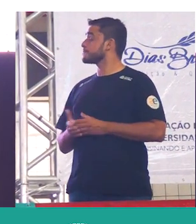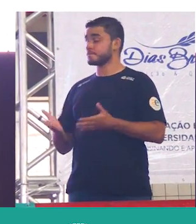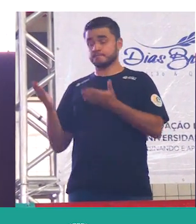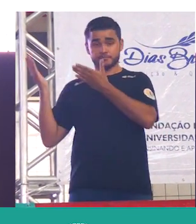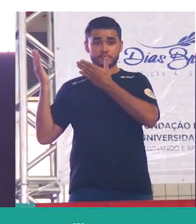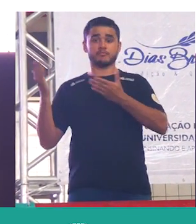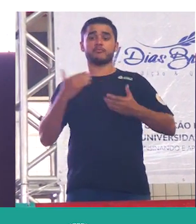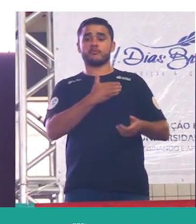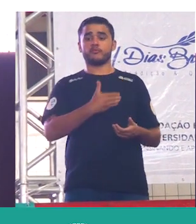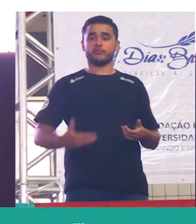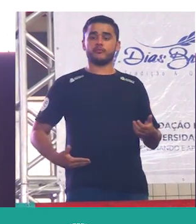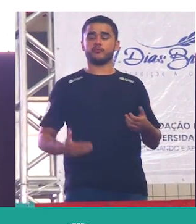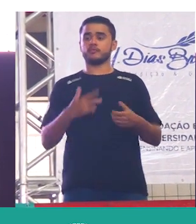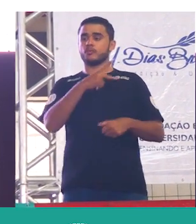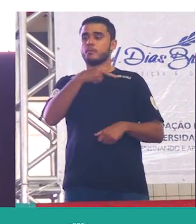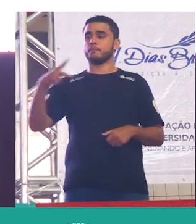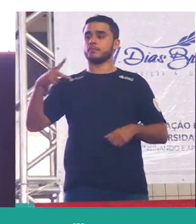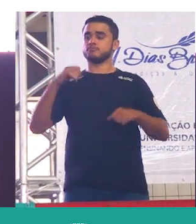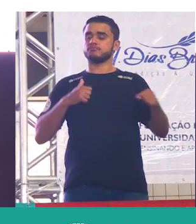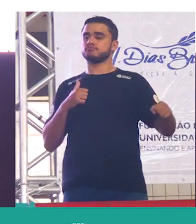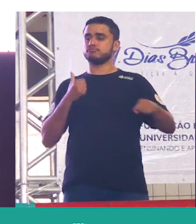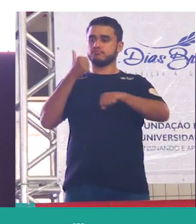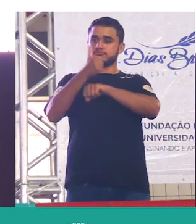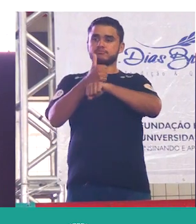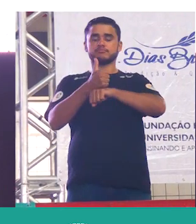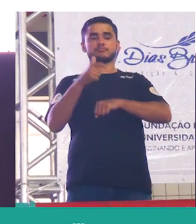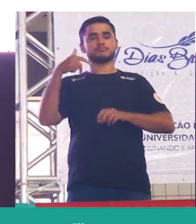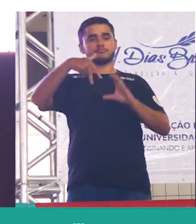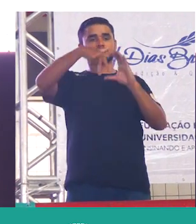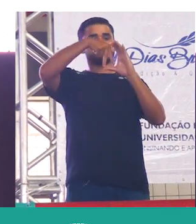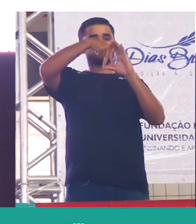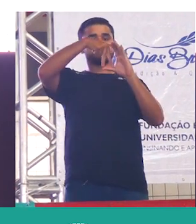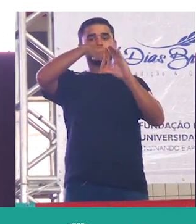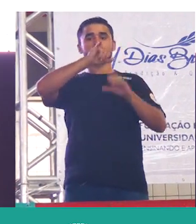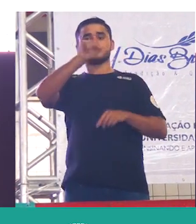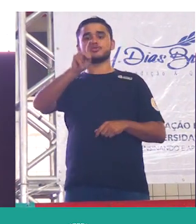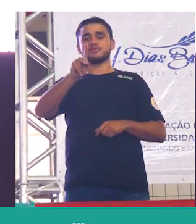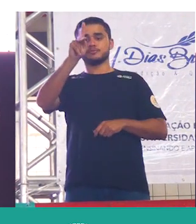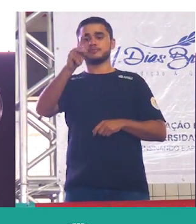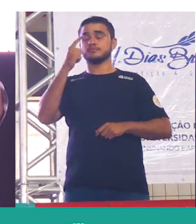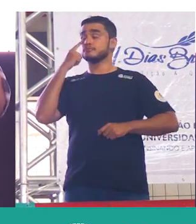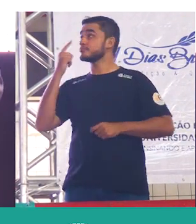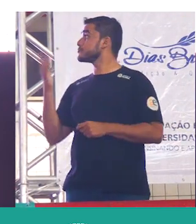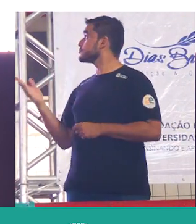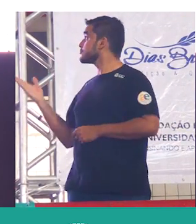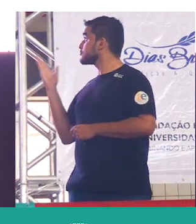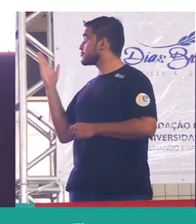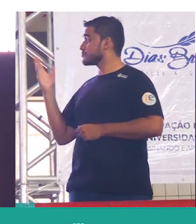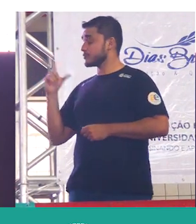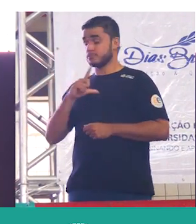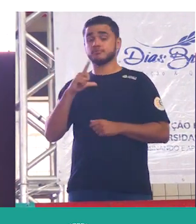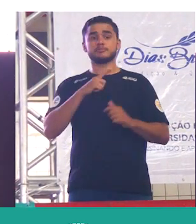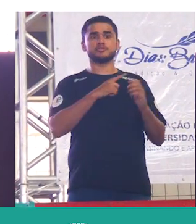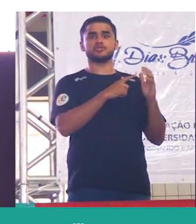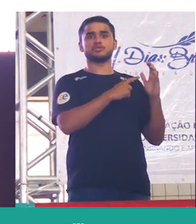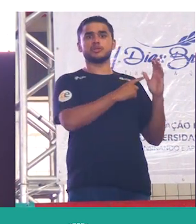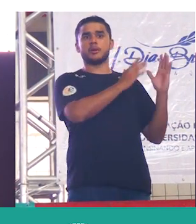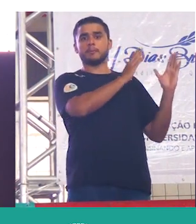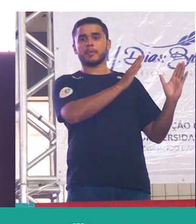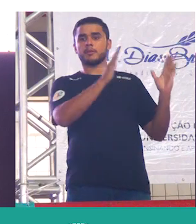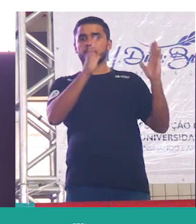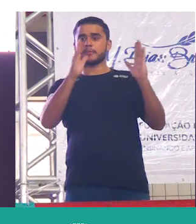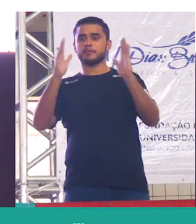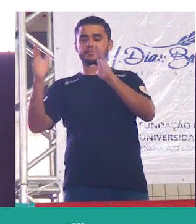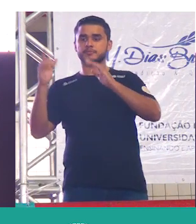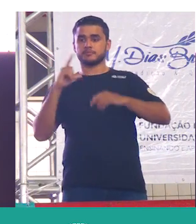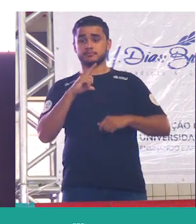eis aí Juscelino Kubitschek de Oliveira, o terceiro presidente dessa sequência de